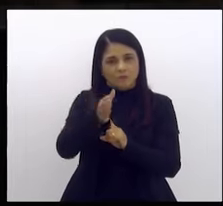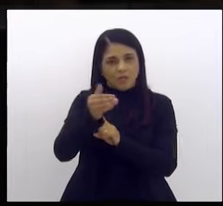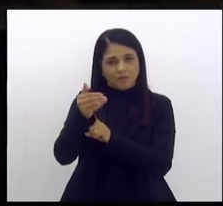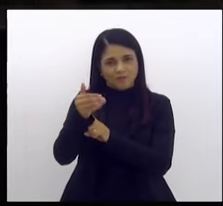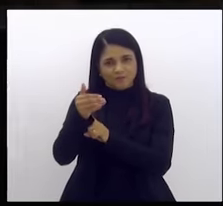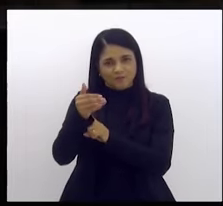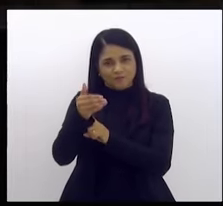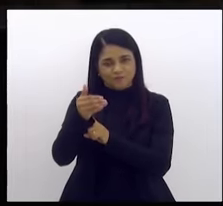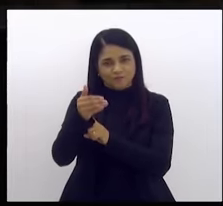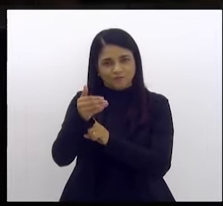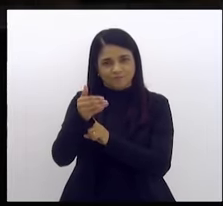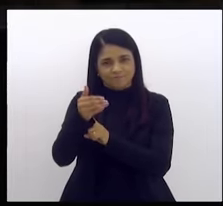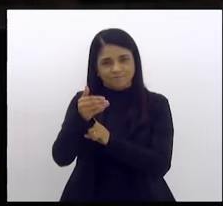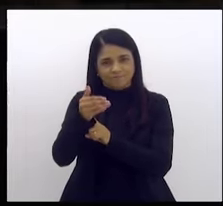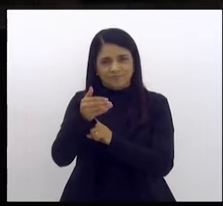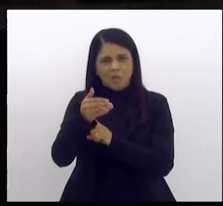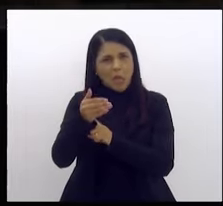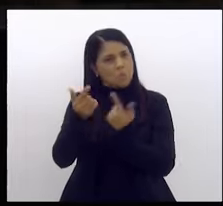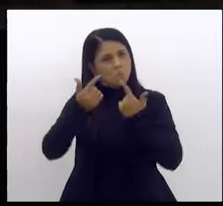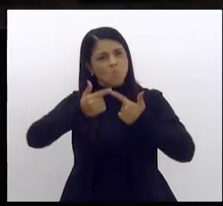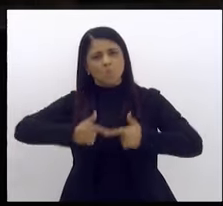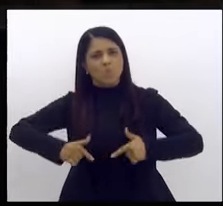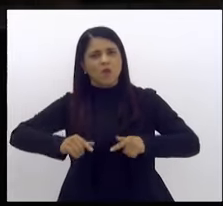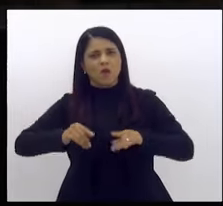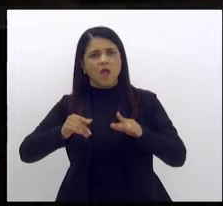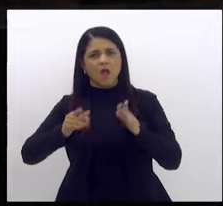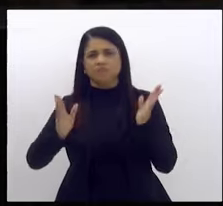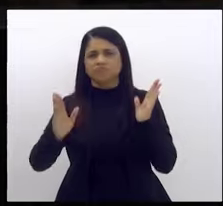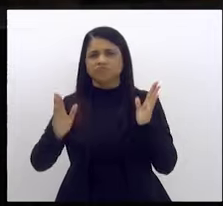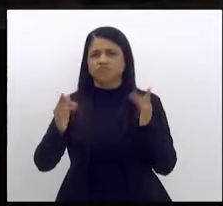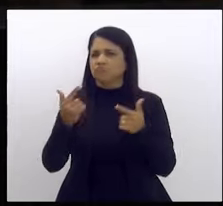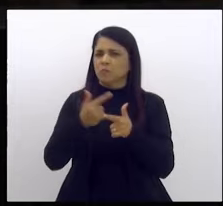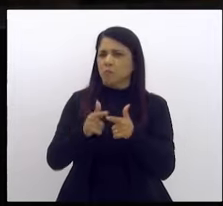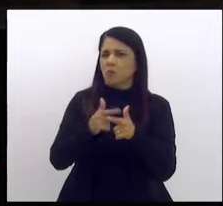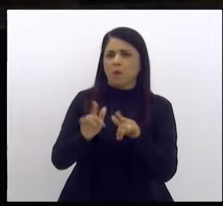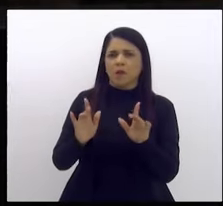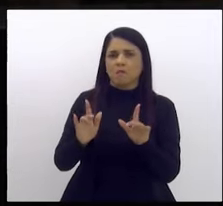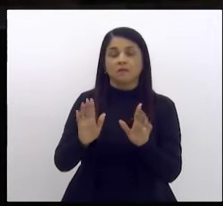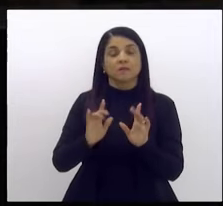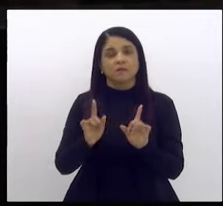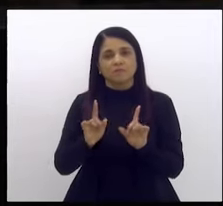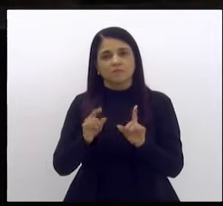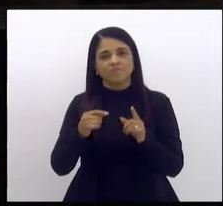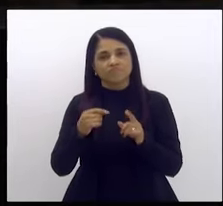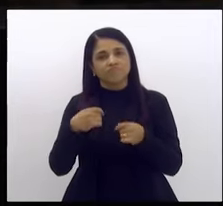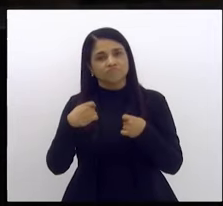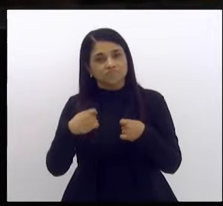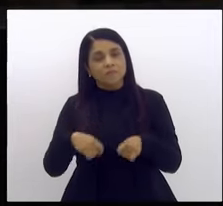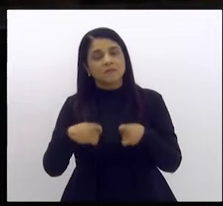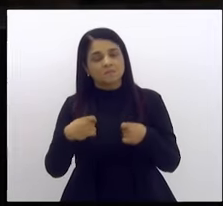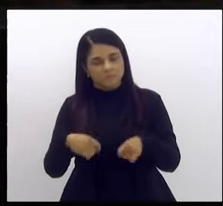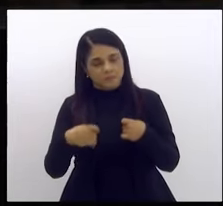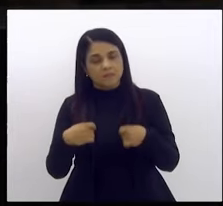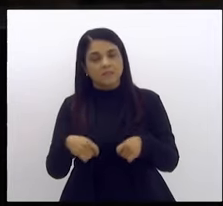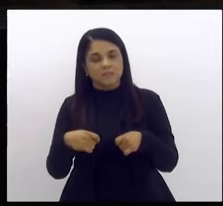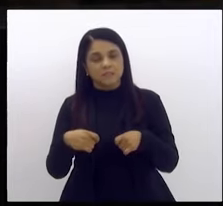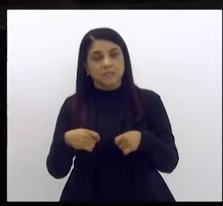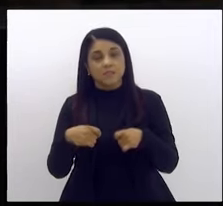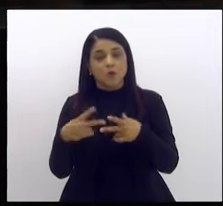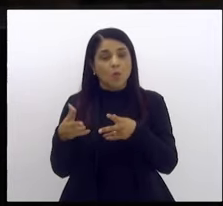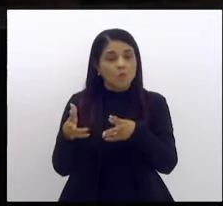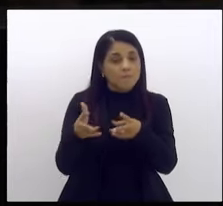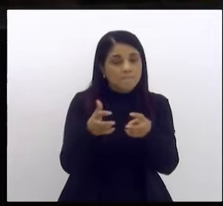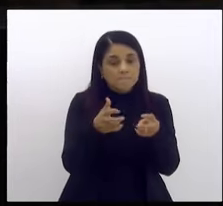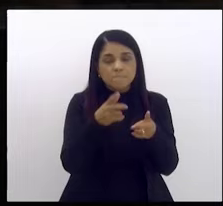que as tecnologias são neutras, que são imparciais, mas, no entanto, não tem quem ali você